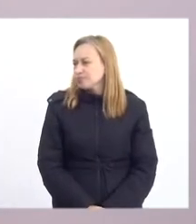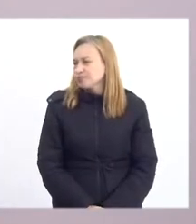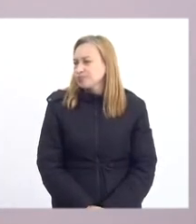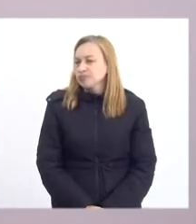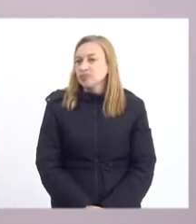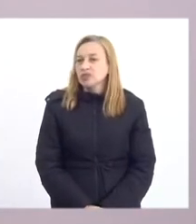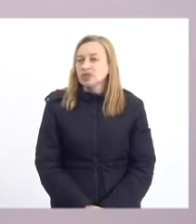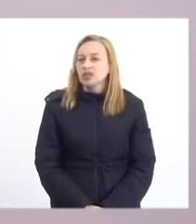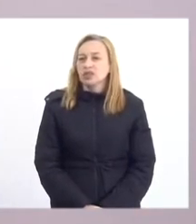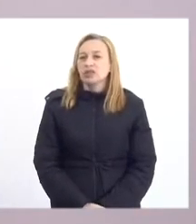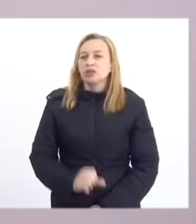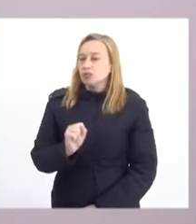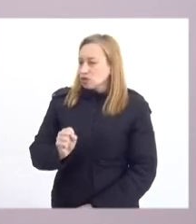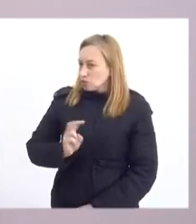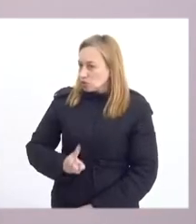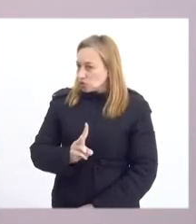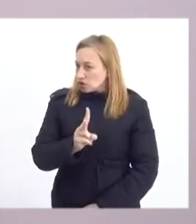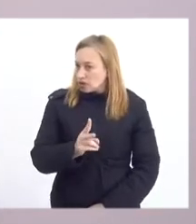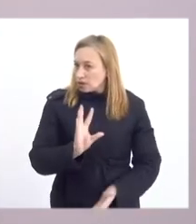Podemos avançar na pauta?